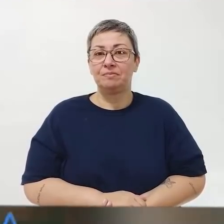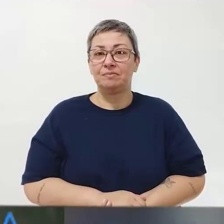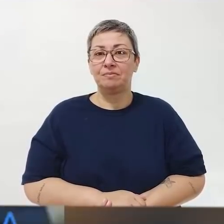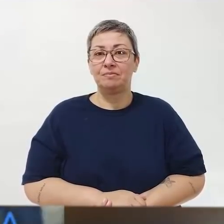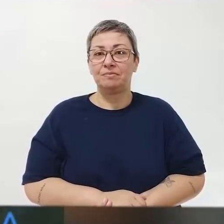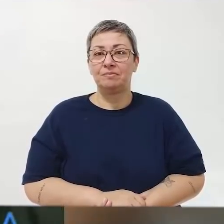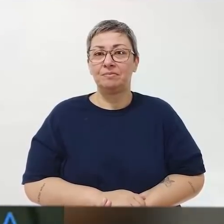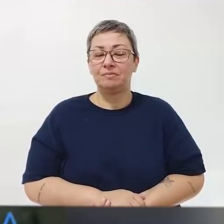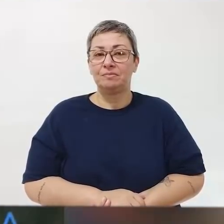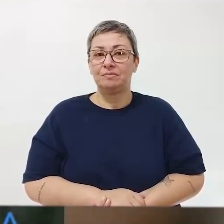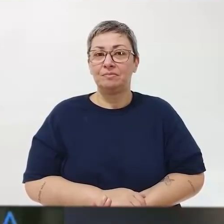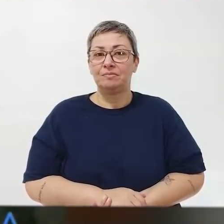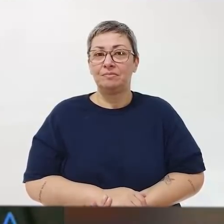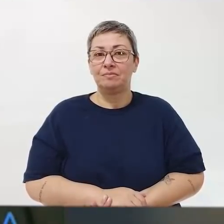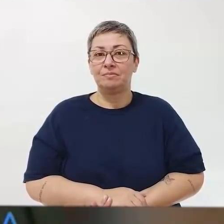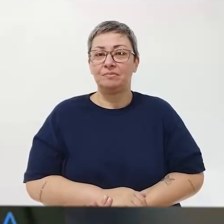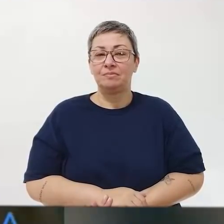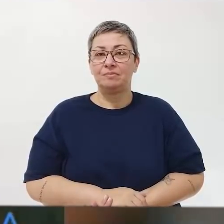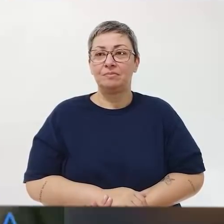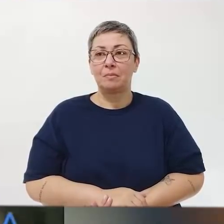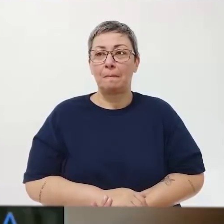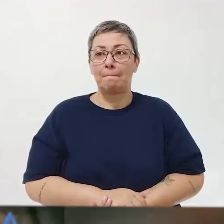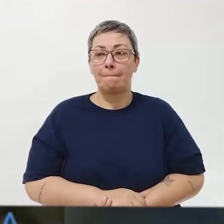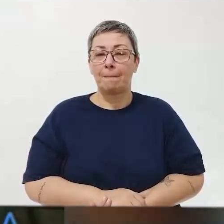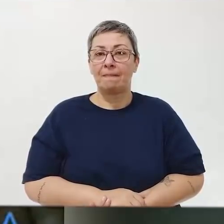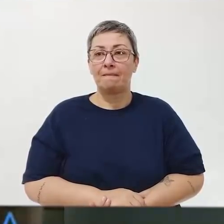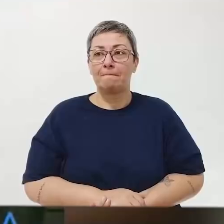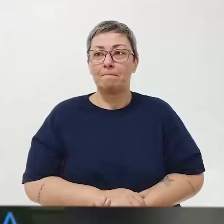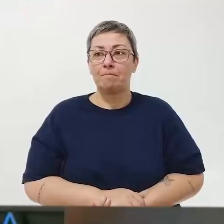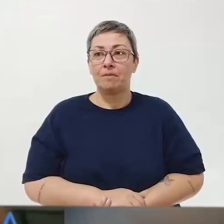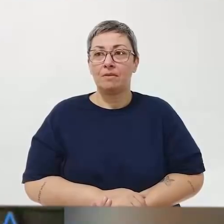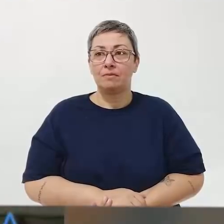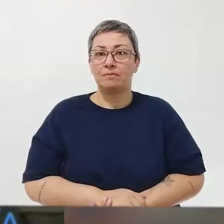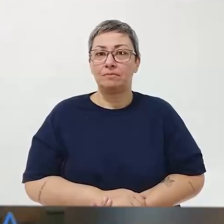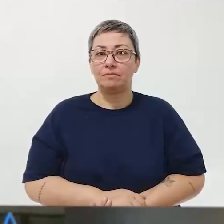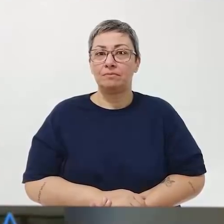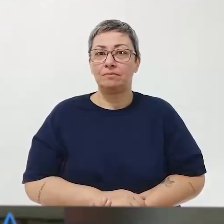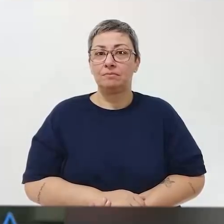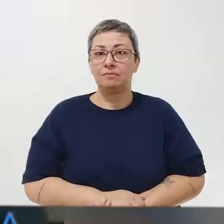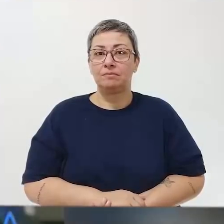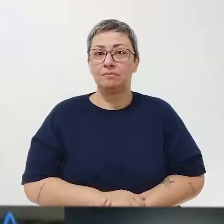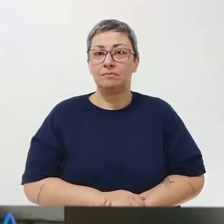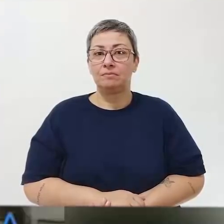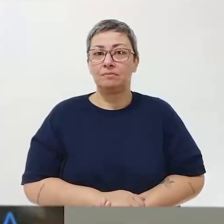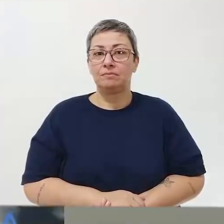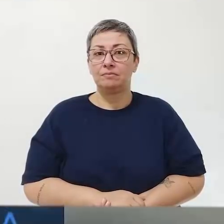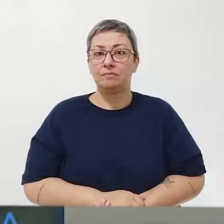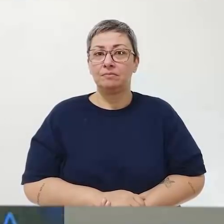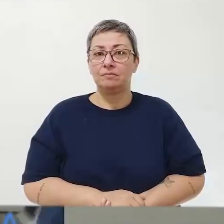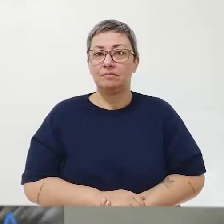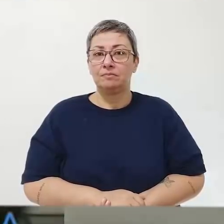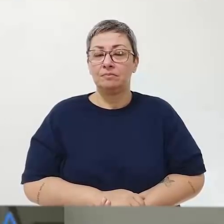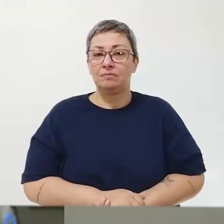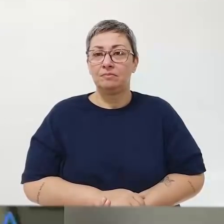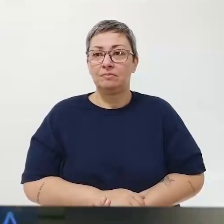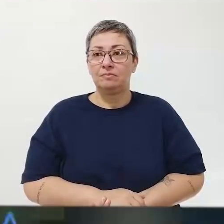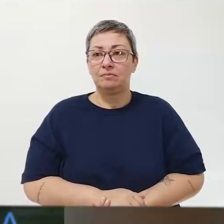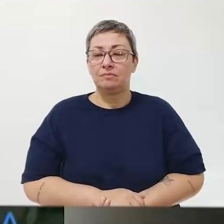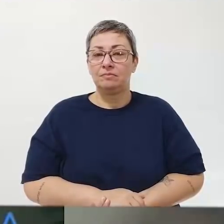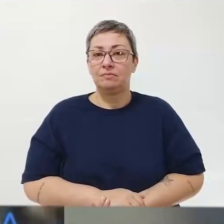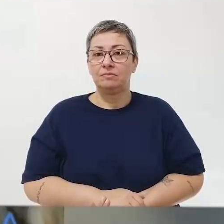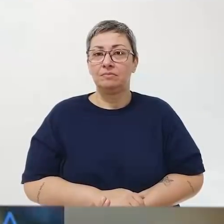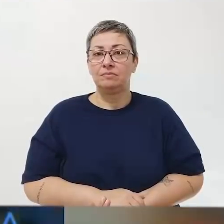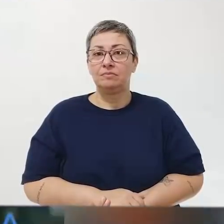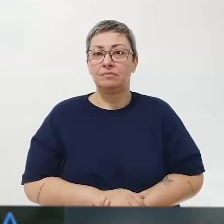Tocando passinho maloca, tocando passinho maloca, tocando passinho maloca no moleque aqui, ó. Tocando